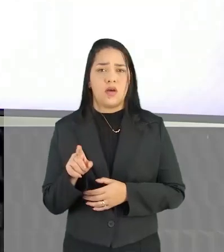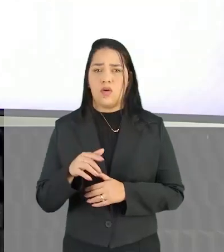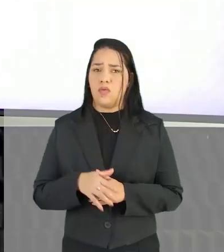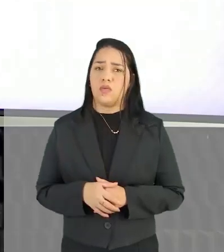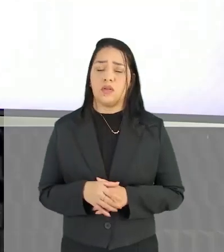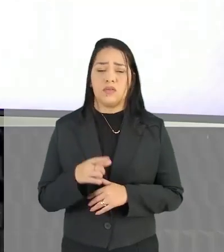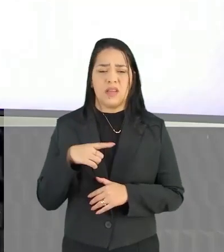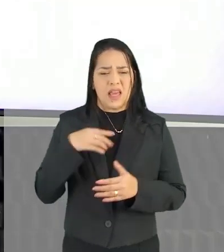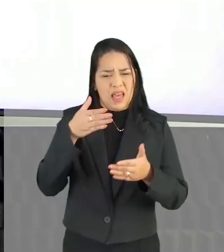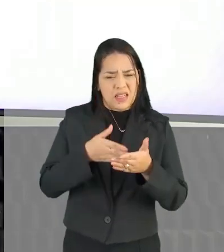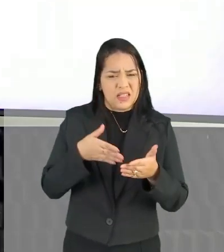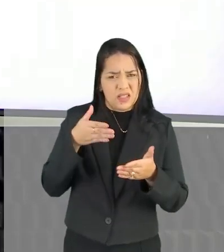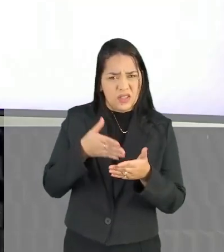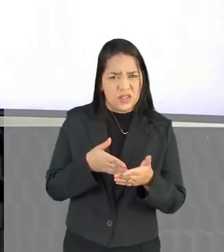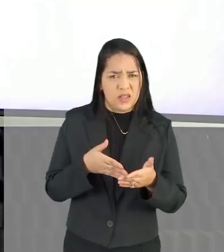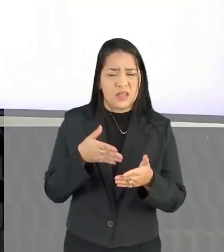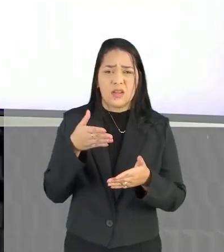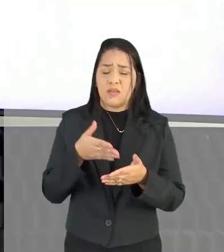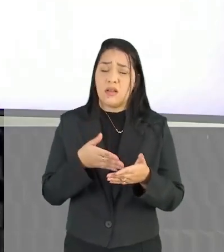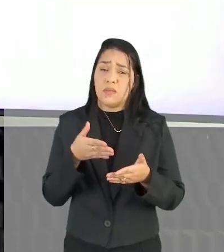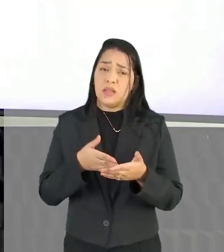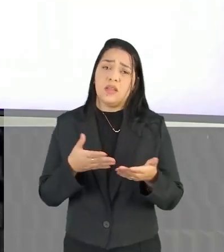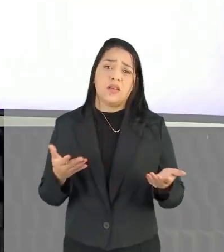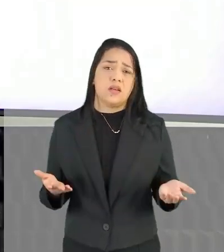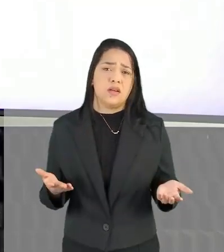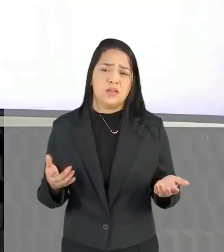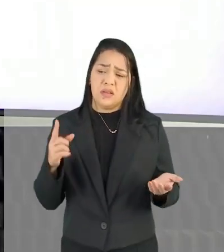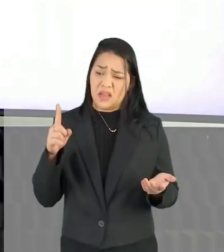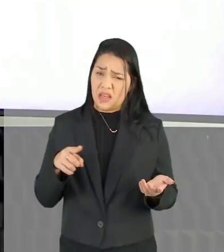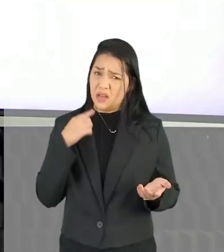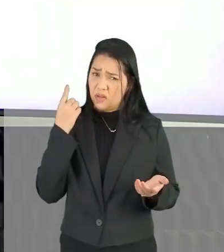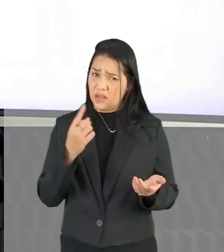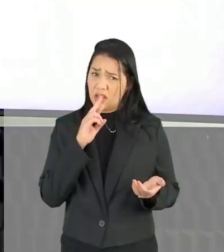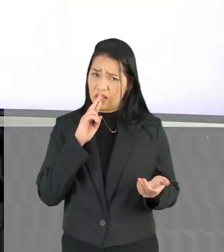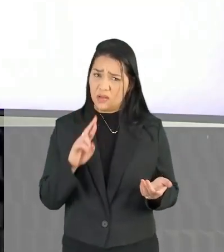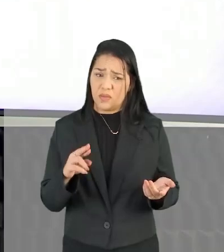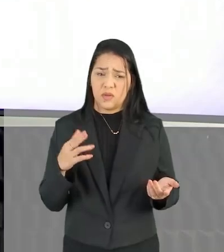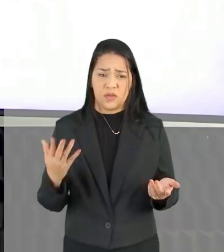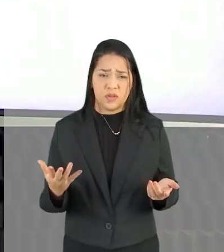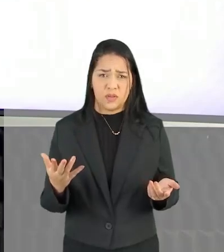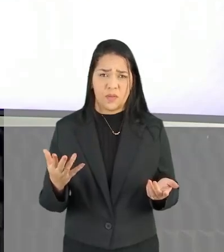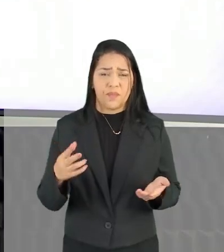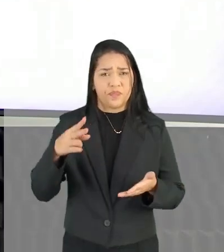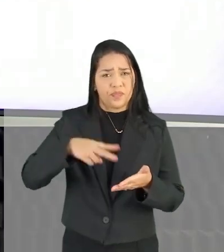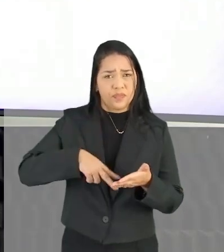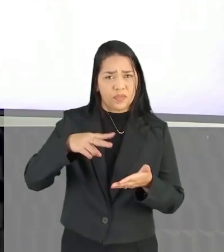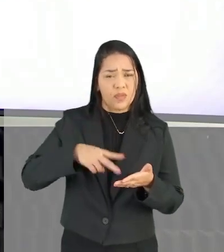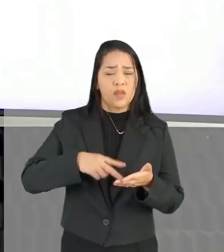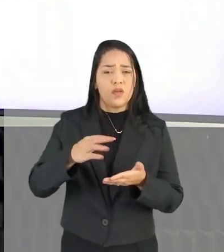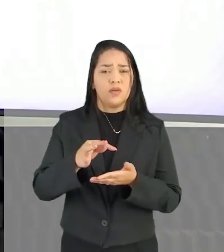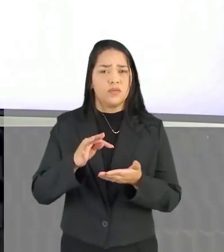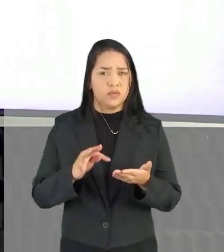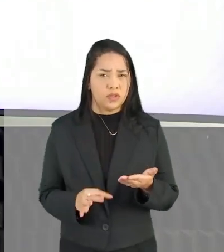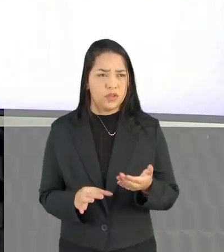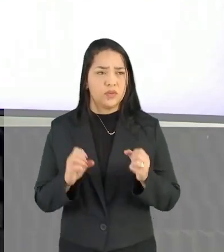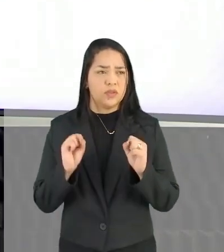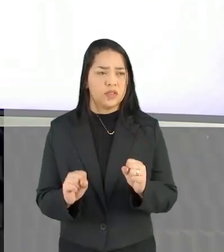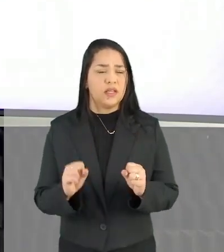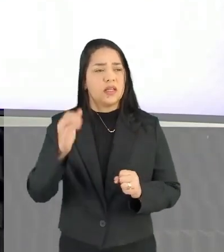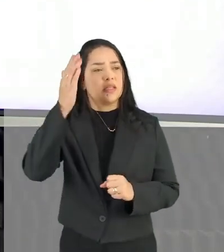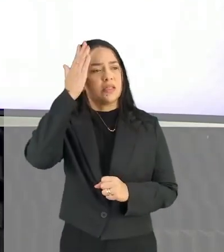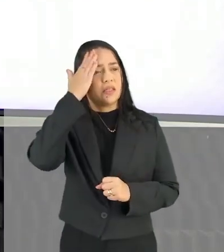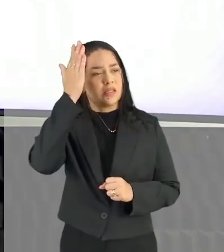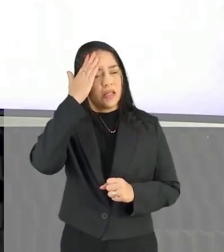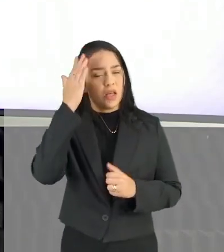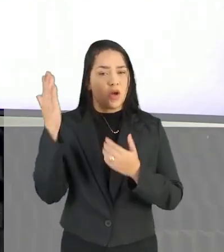gente tem restringir, então tá limitando muito, né? Então será que é esse o nosso gabarito? Então vamos fazer a leitura lá no texto para poder